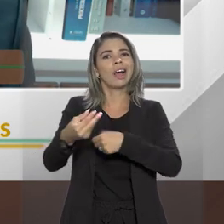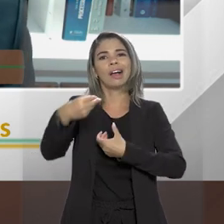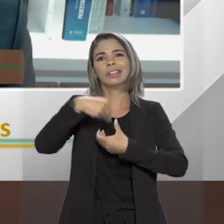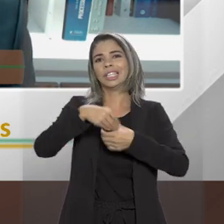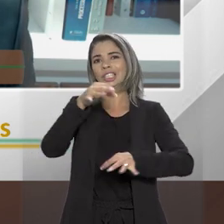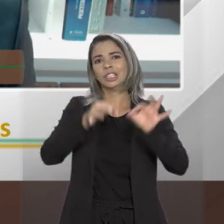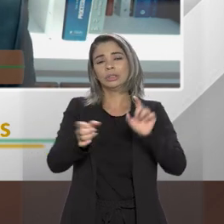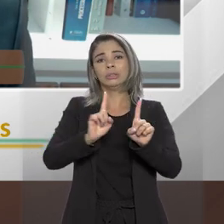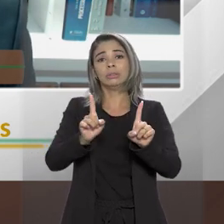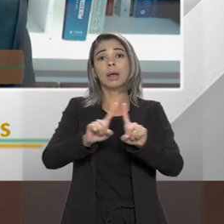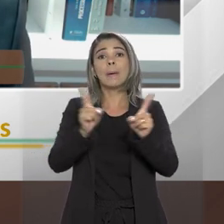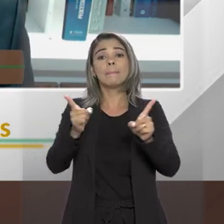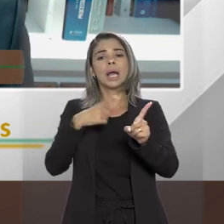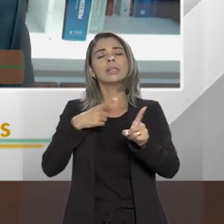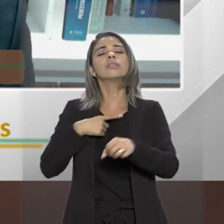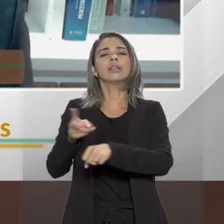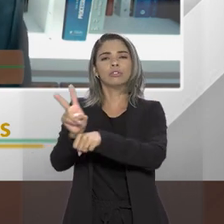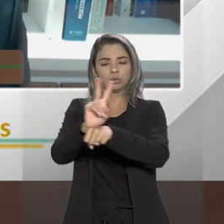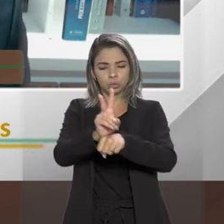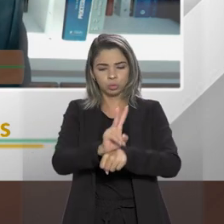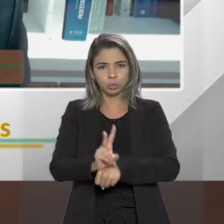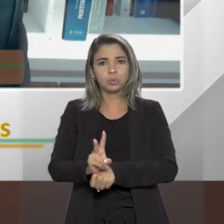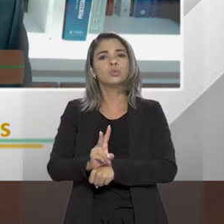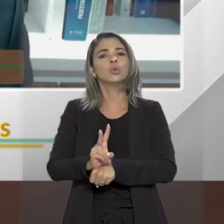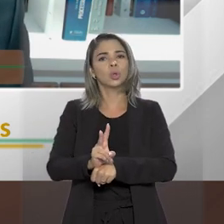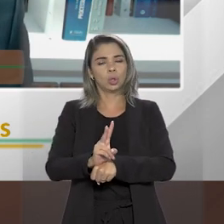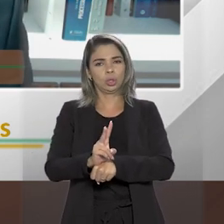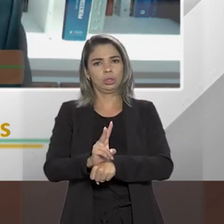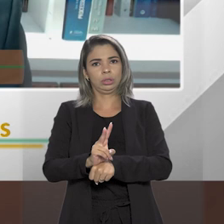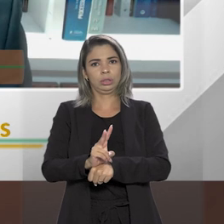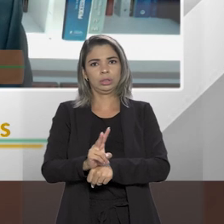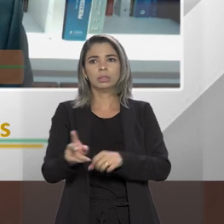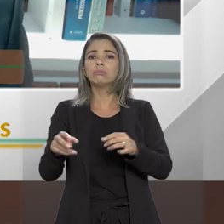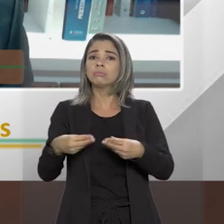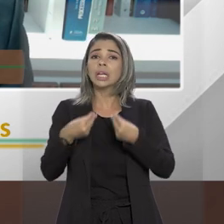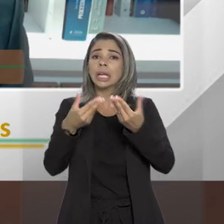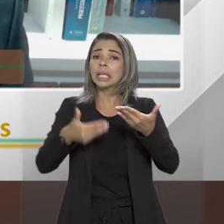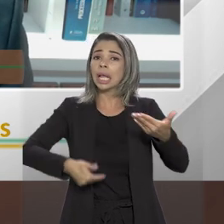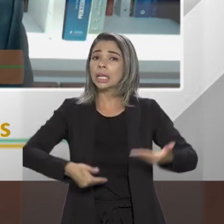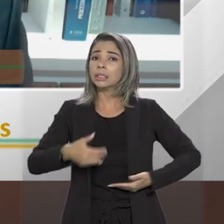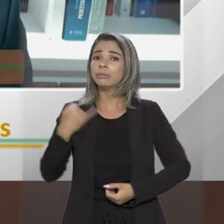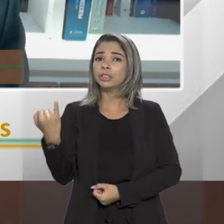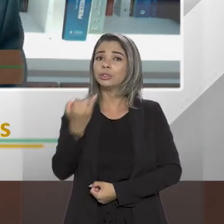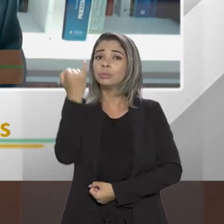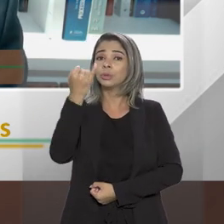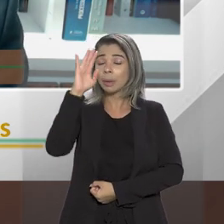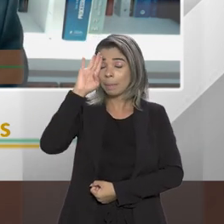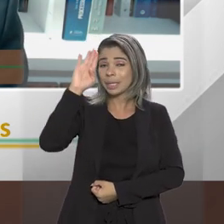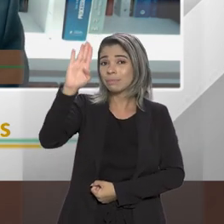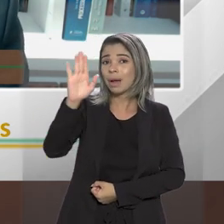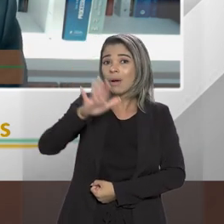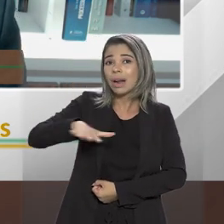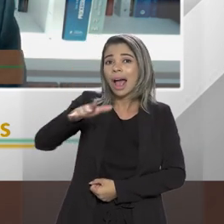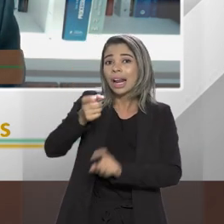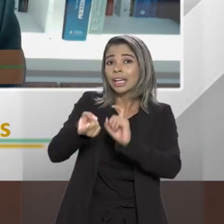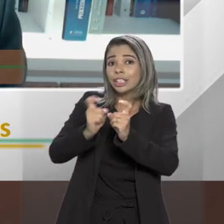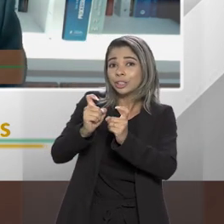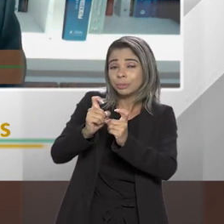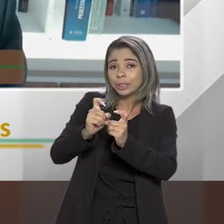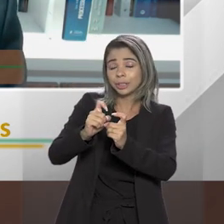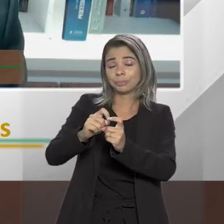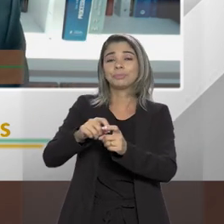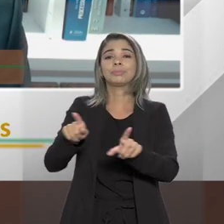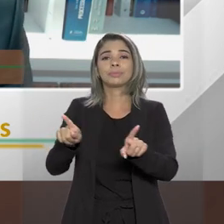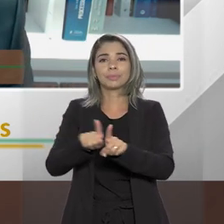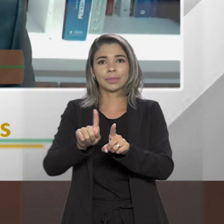é fiscalizado pelo Poder Judiciário e presta serviços relevantes, principalmente na área executiva. Por último, a gente teria,